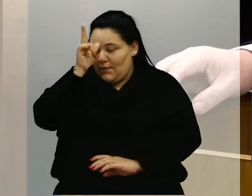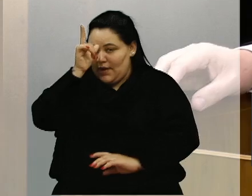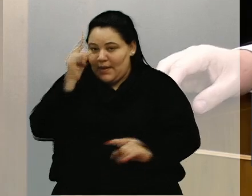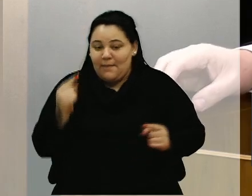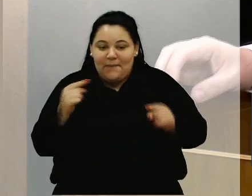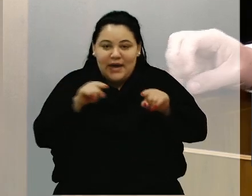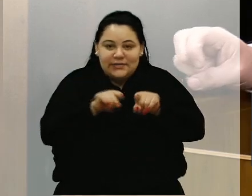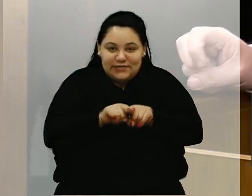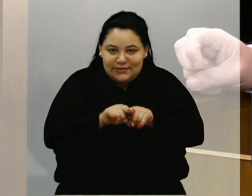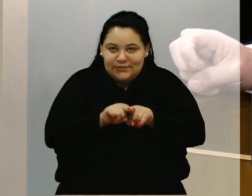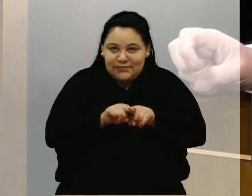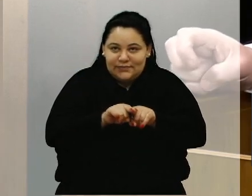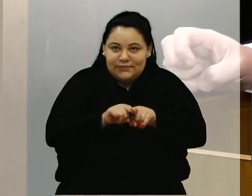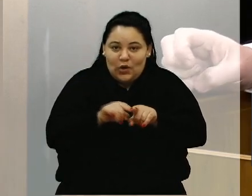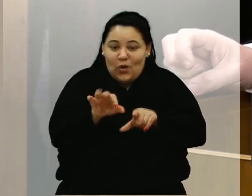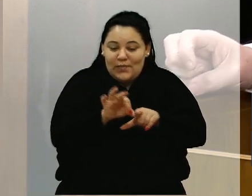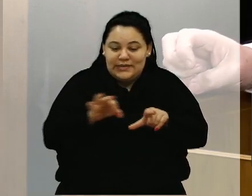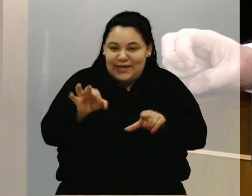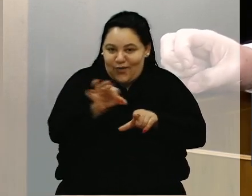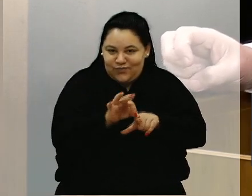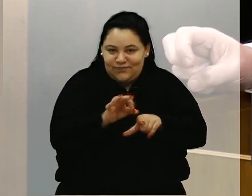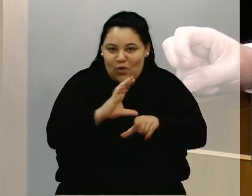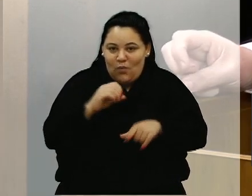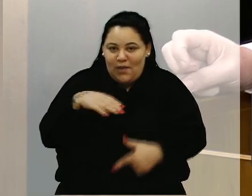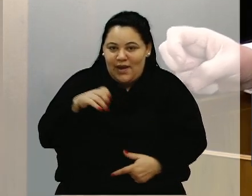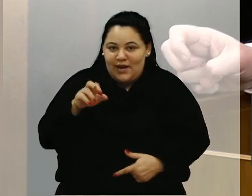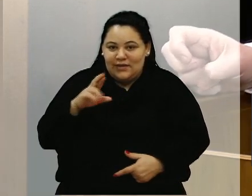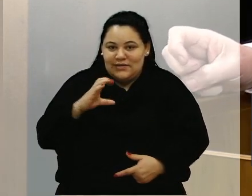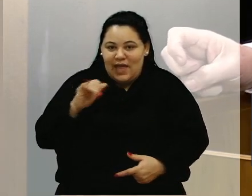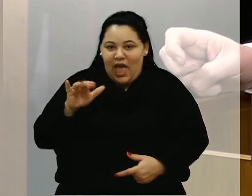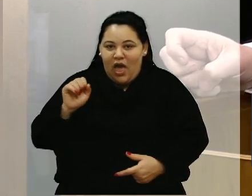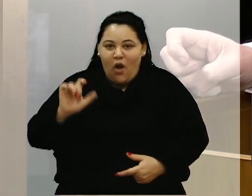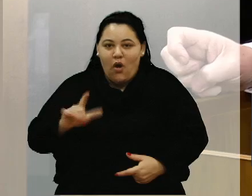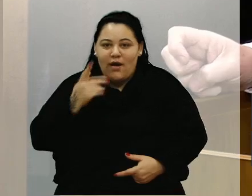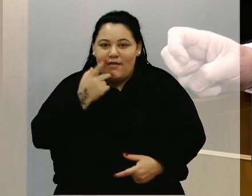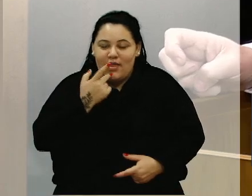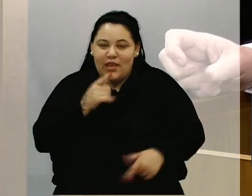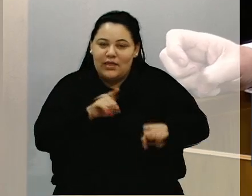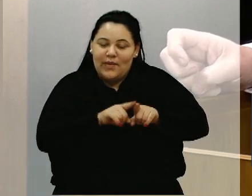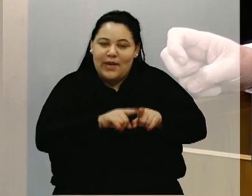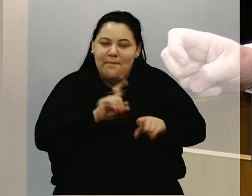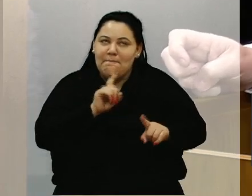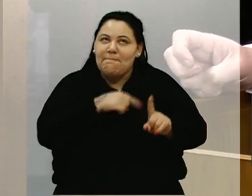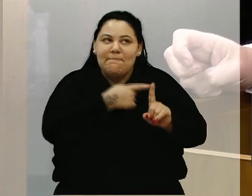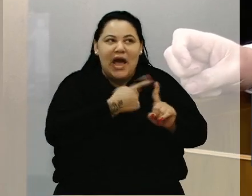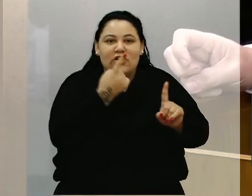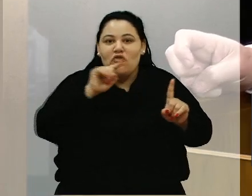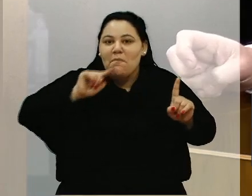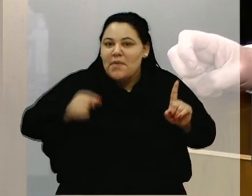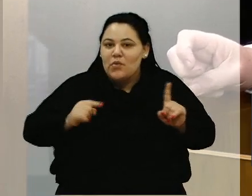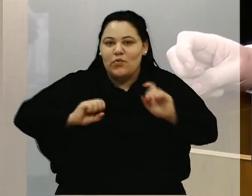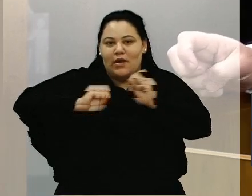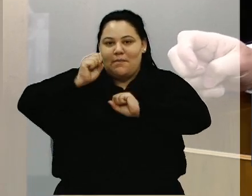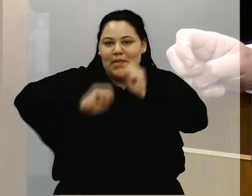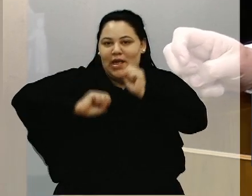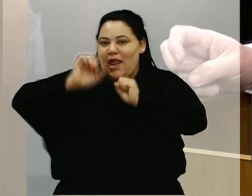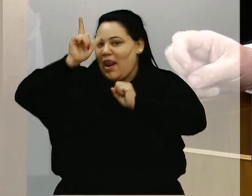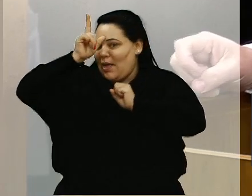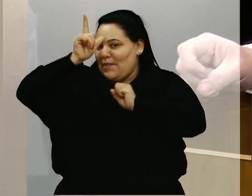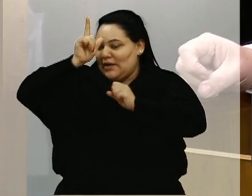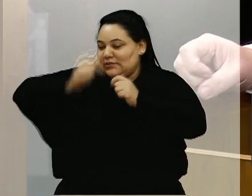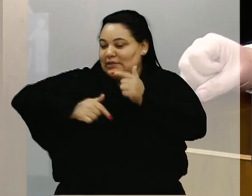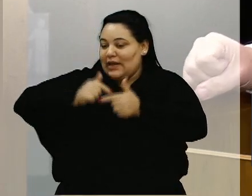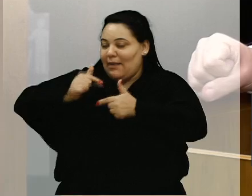parceiros comerciais, e também ele diz que mais de 1.000 empresas também alemãs